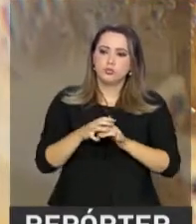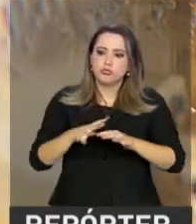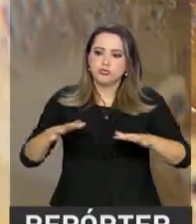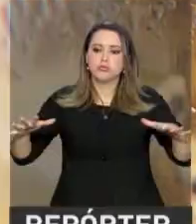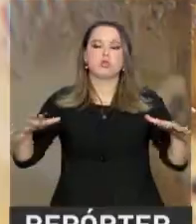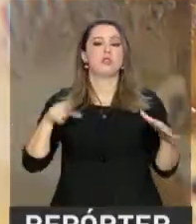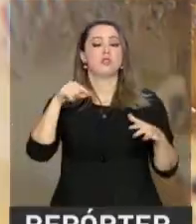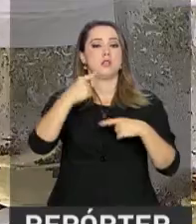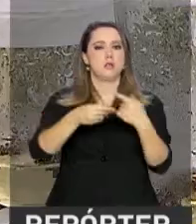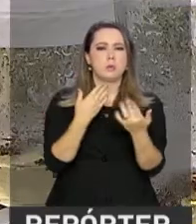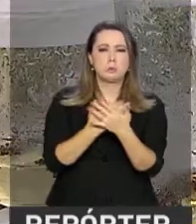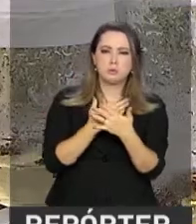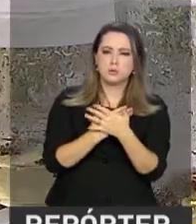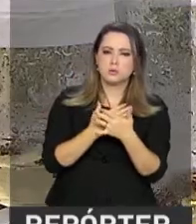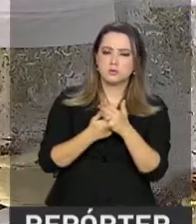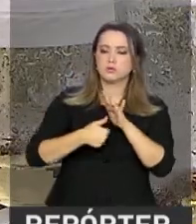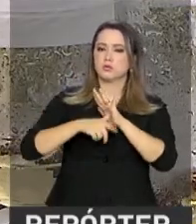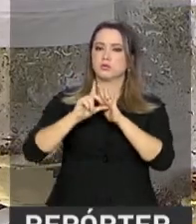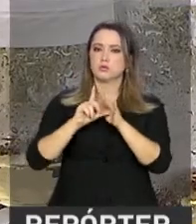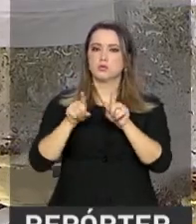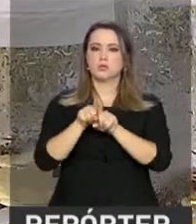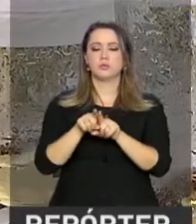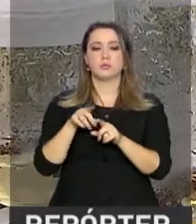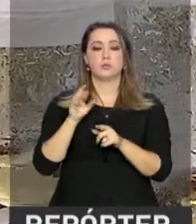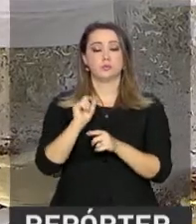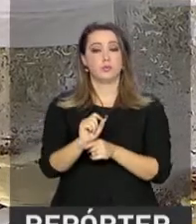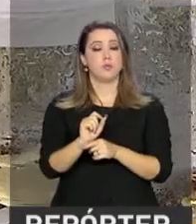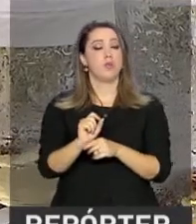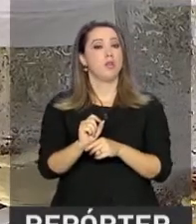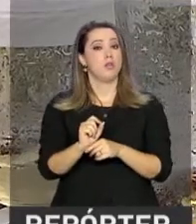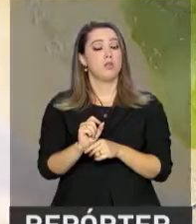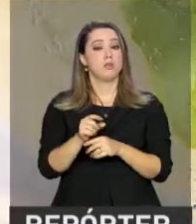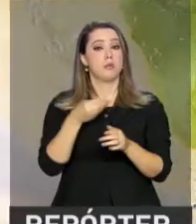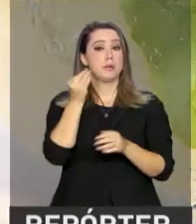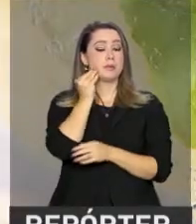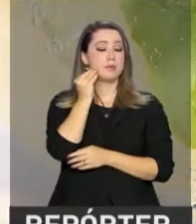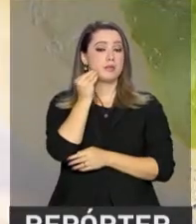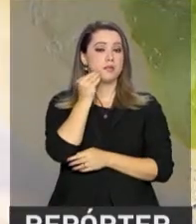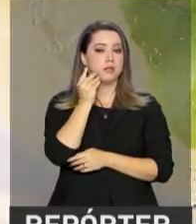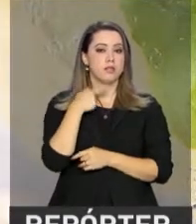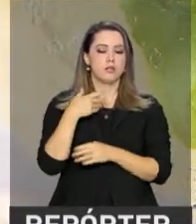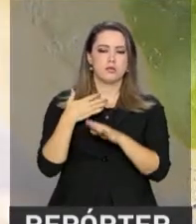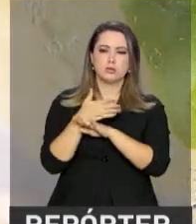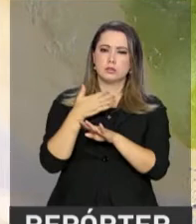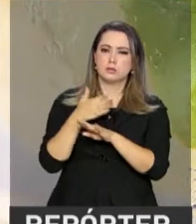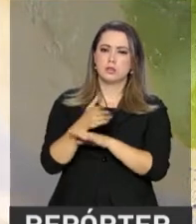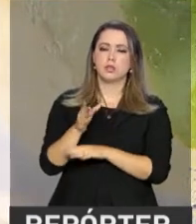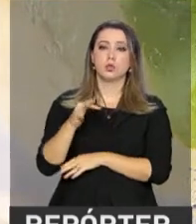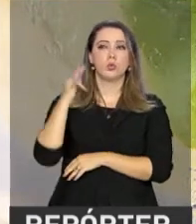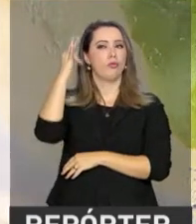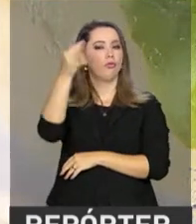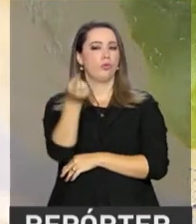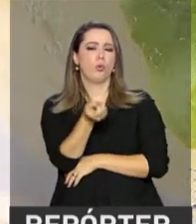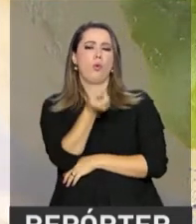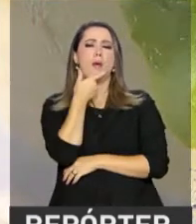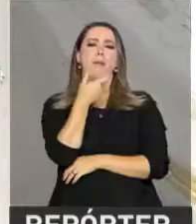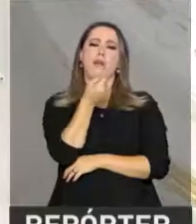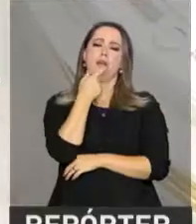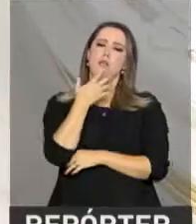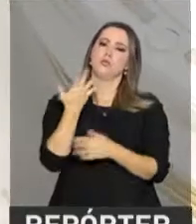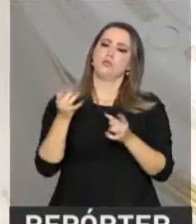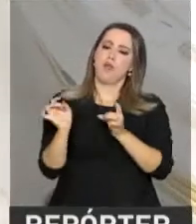realizar os estudos pré clínicos e clínicos além dos testes a entrada do futuro medicamento no mercado